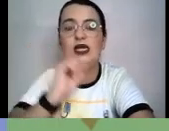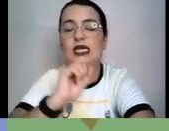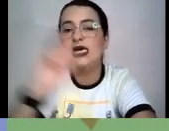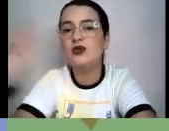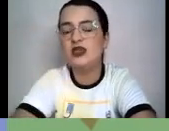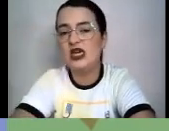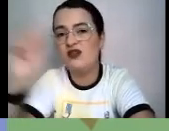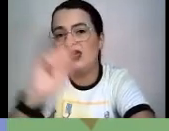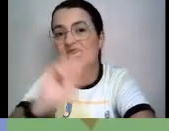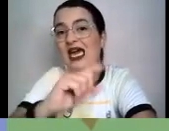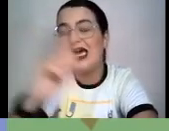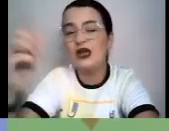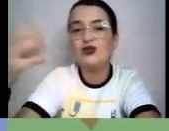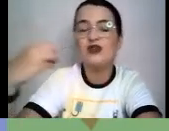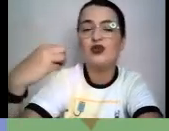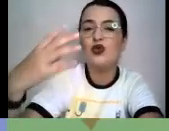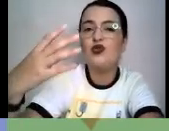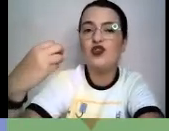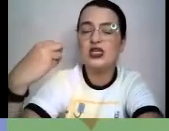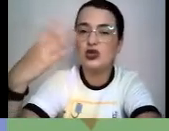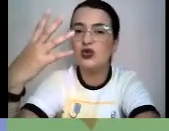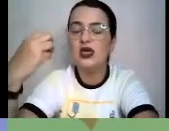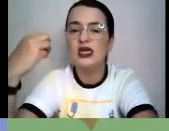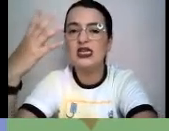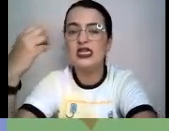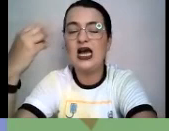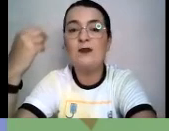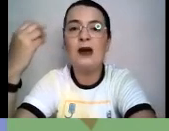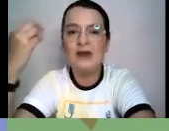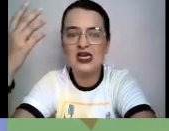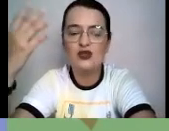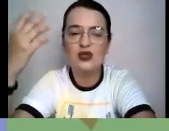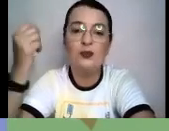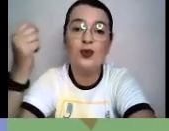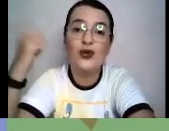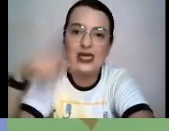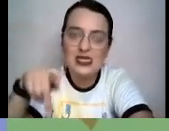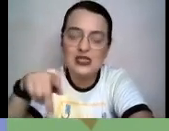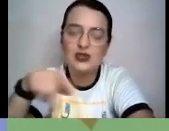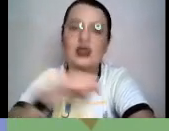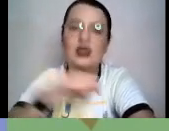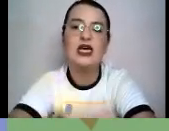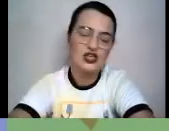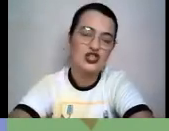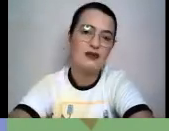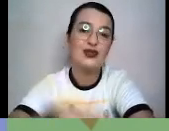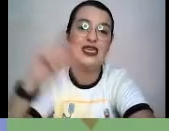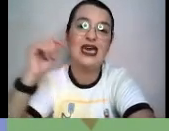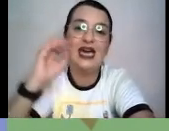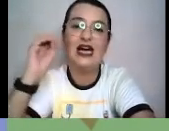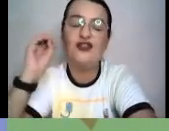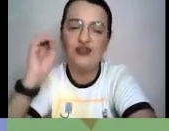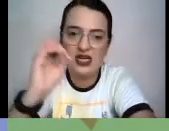Então, não teve guerra, não teve conflito, né, de armamento. Então, por isso que é chamado